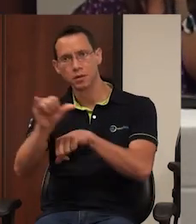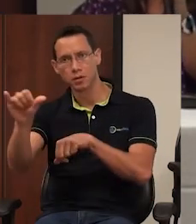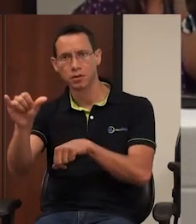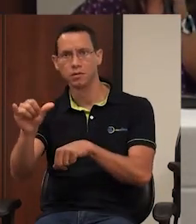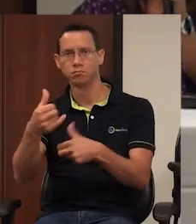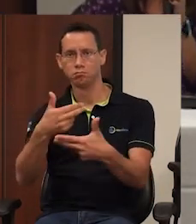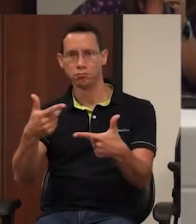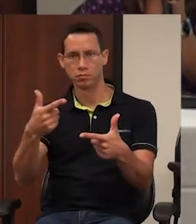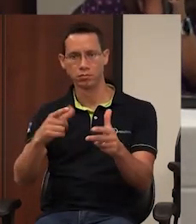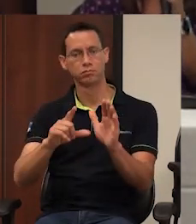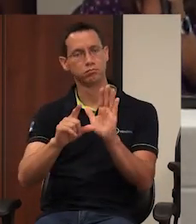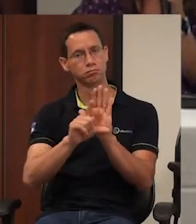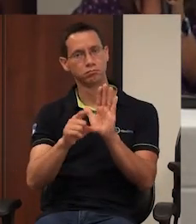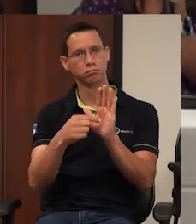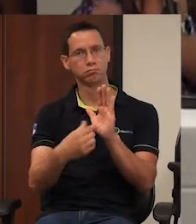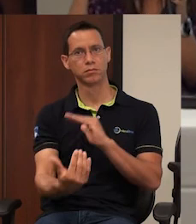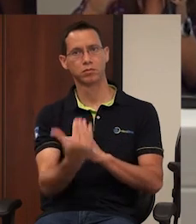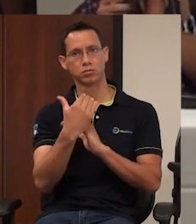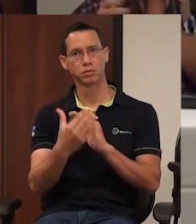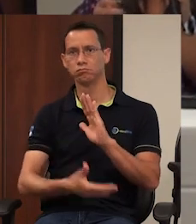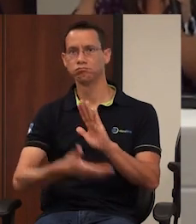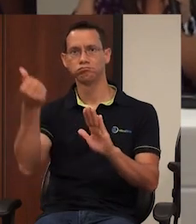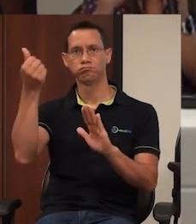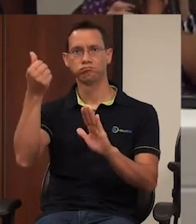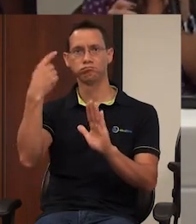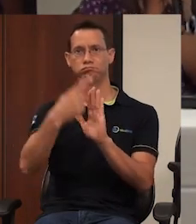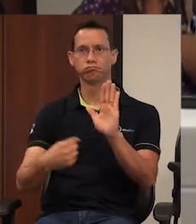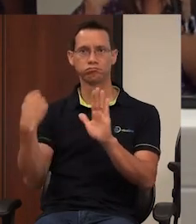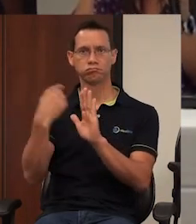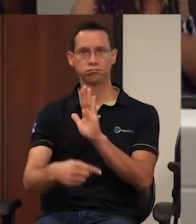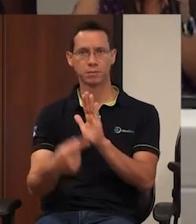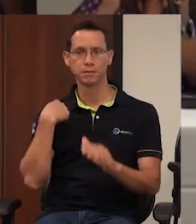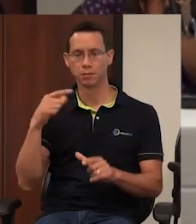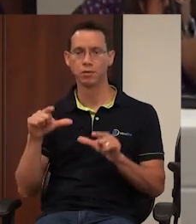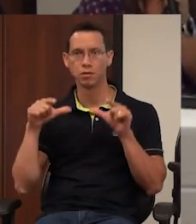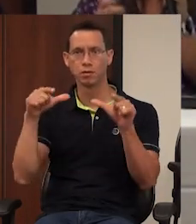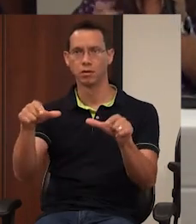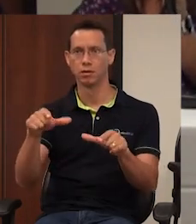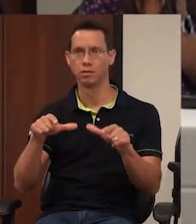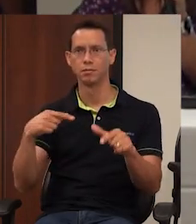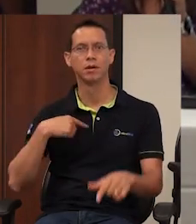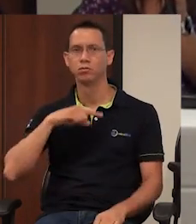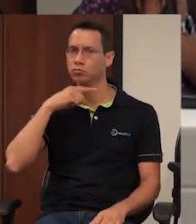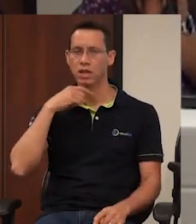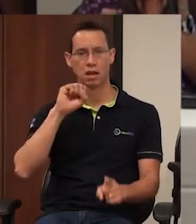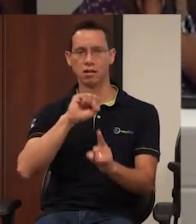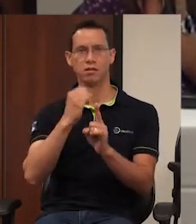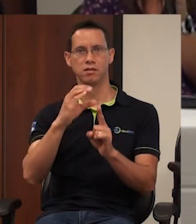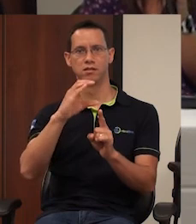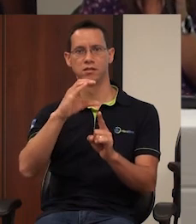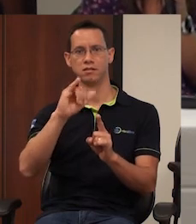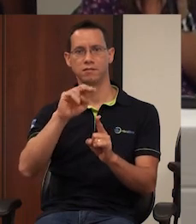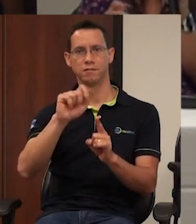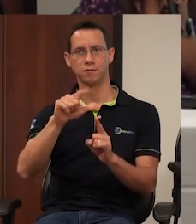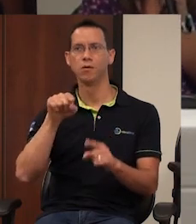sido enganada por alguém. Existe isso. Agora, de antemão, sair com atestado dizendo que ela é incapaz para a vida civil, para os atos da